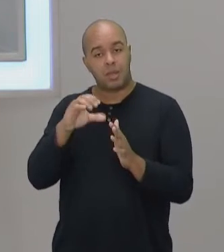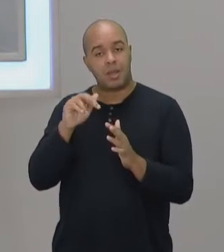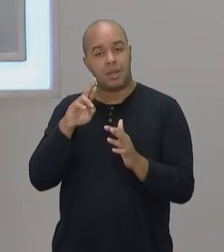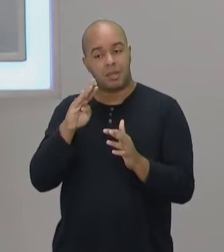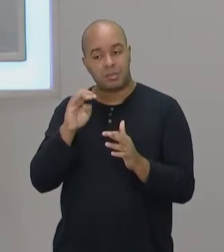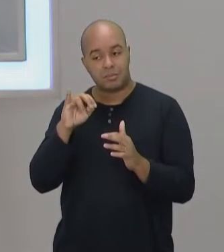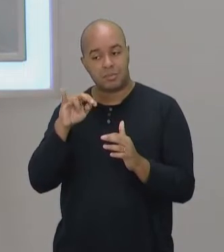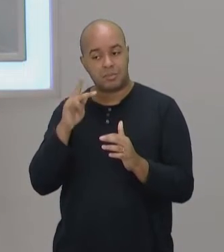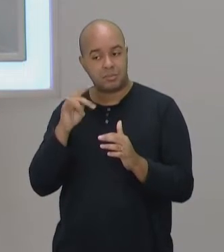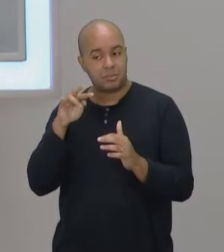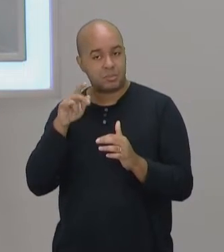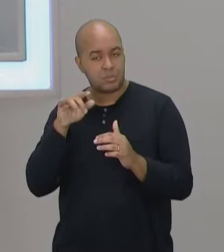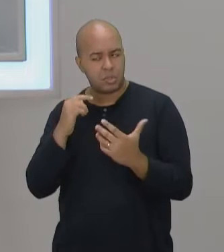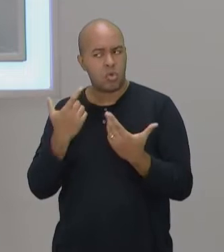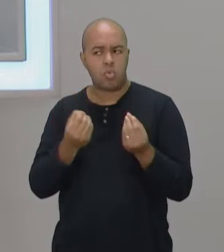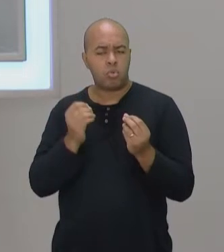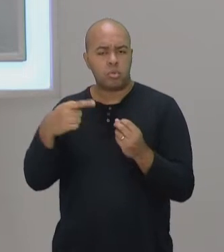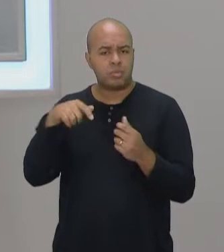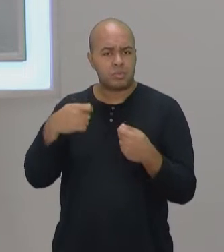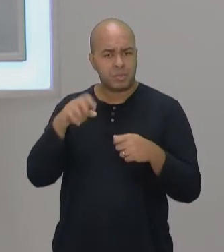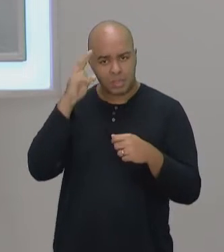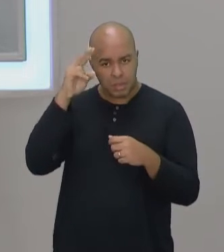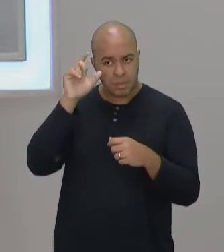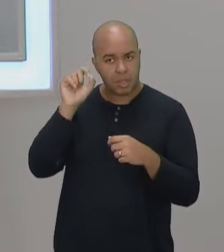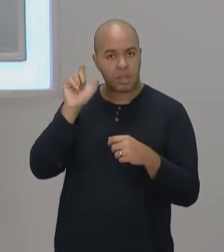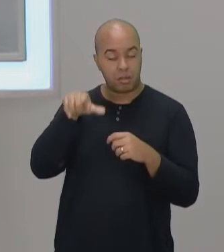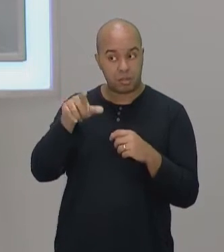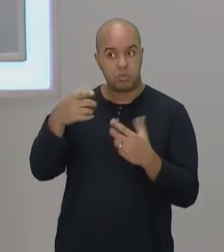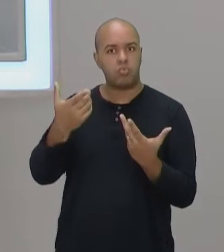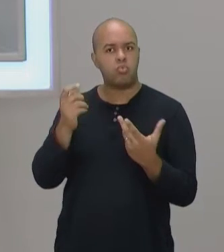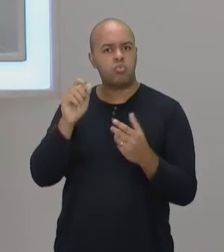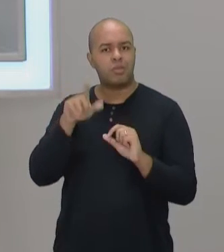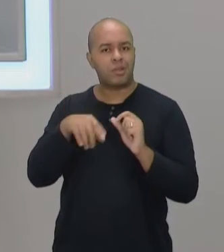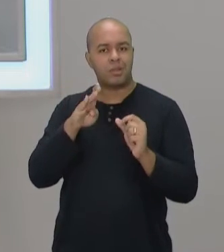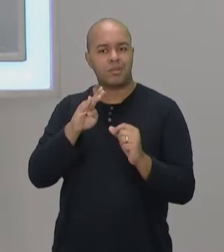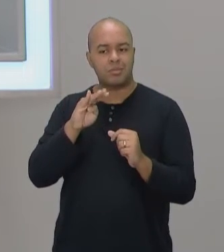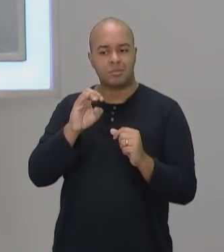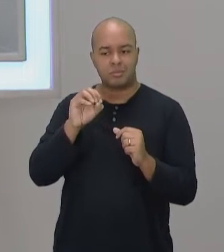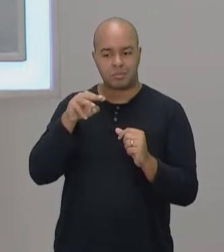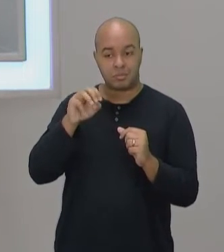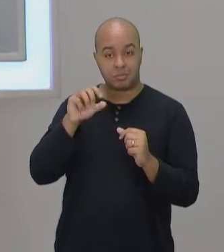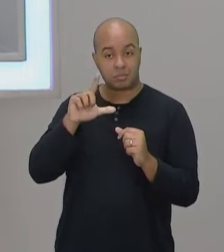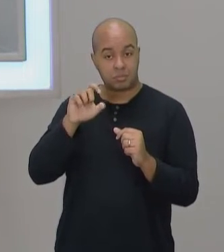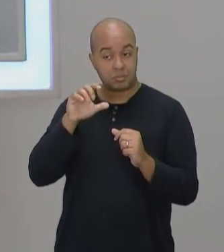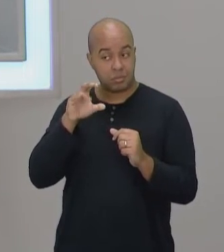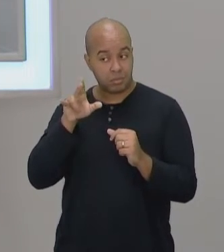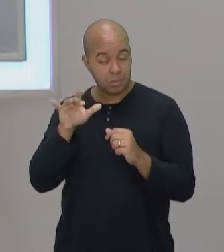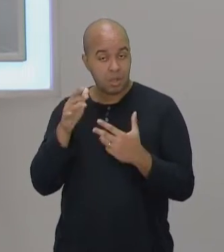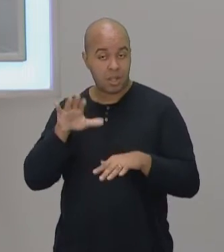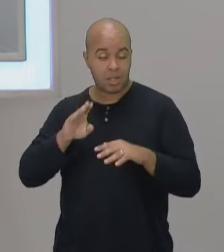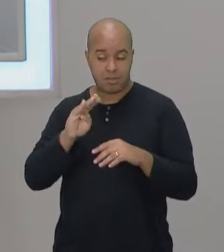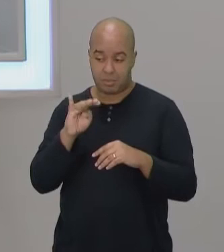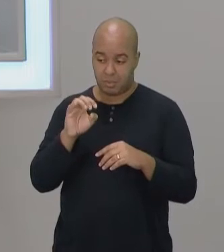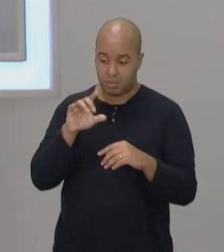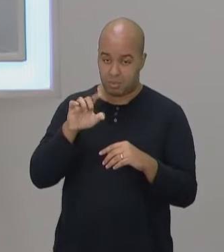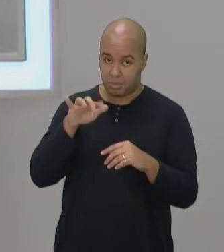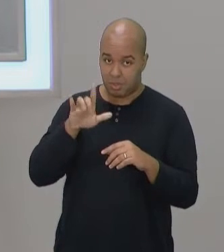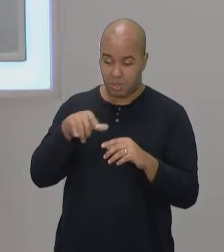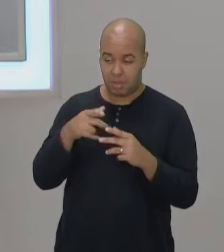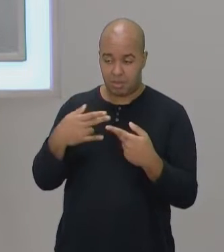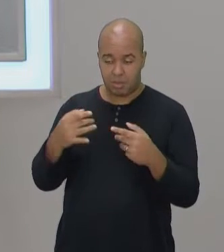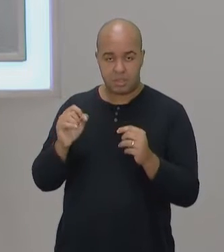carboidratos. Então, o que nós temos que lembrar aqui? O que são biomoléculas, mais uma vez? As biomoléculas são as